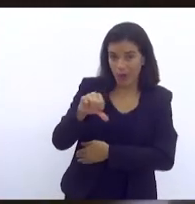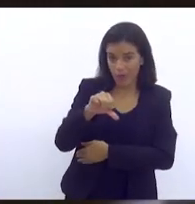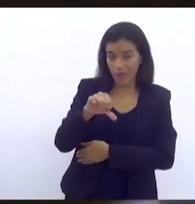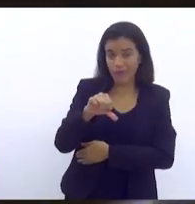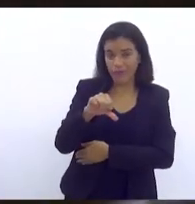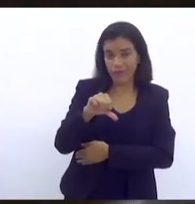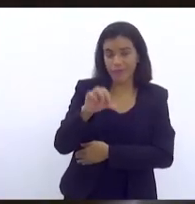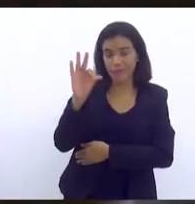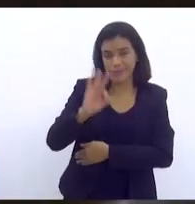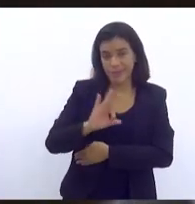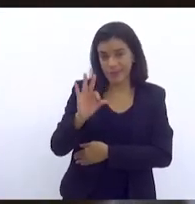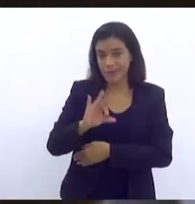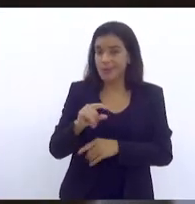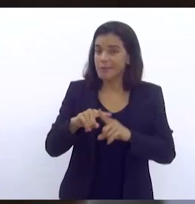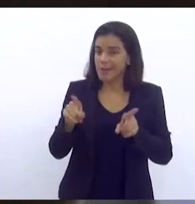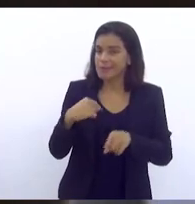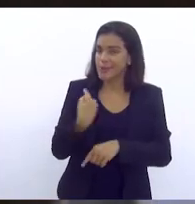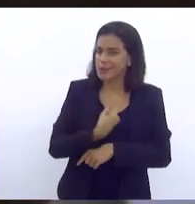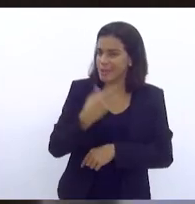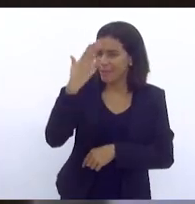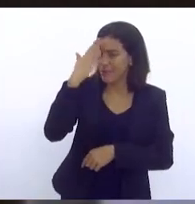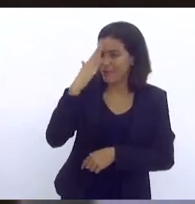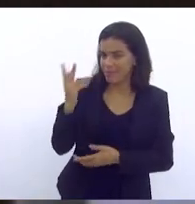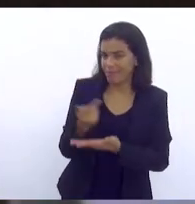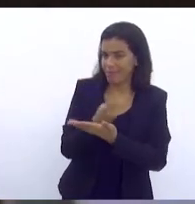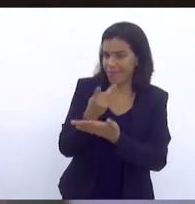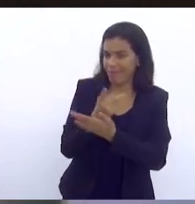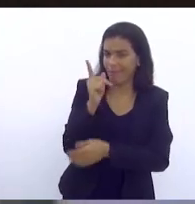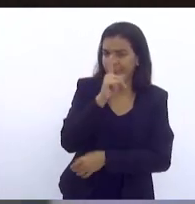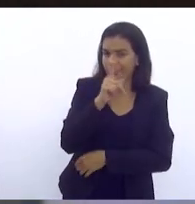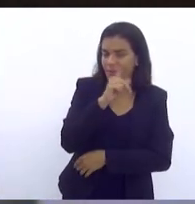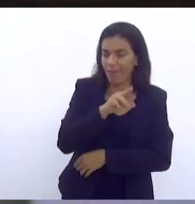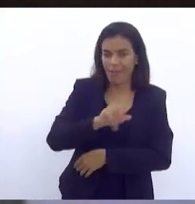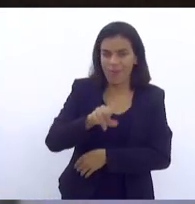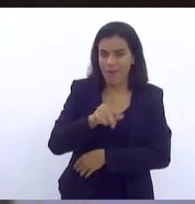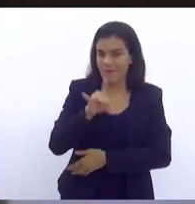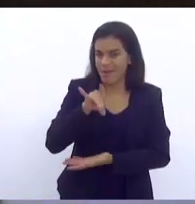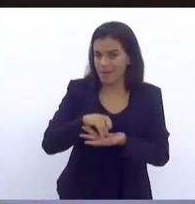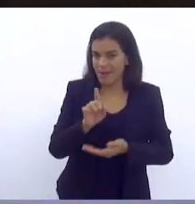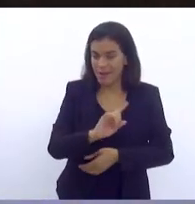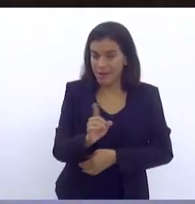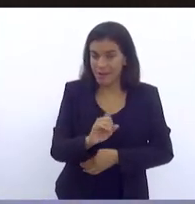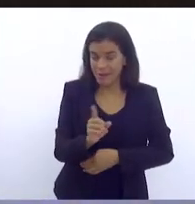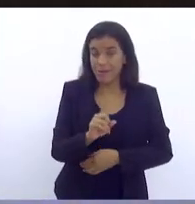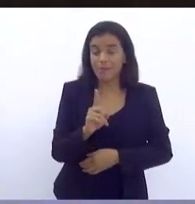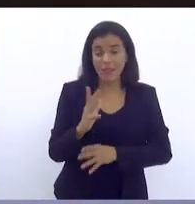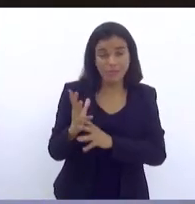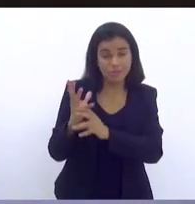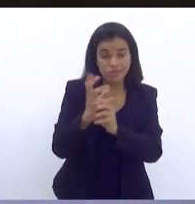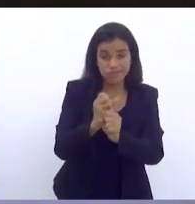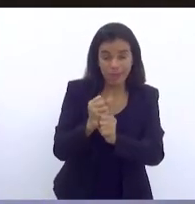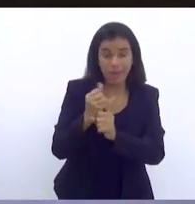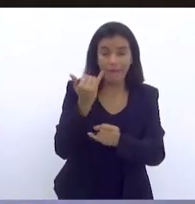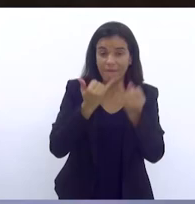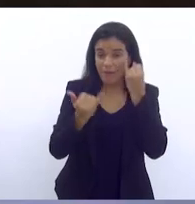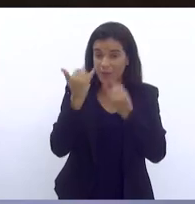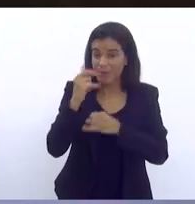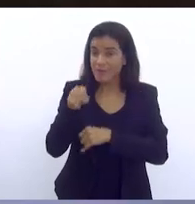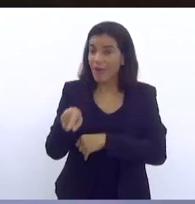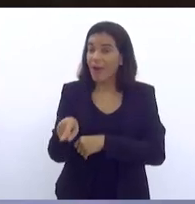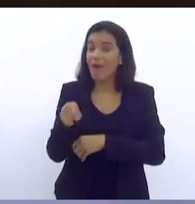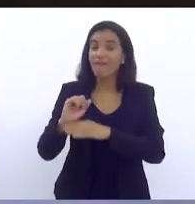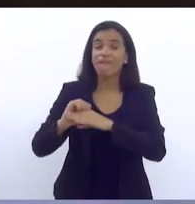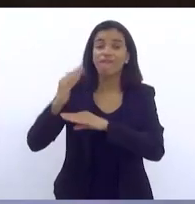potável porém sabemos que não é verdade é por isso que estamos aqui hoje né esses dados são produzidos muitas vezes de